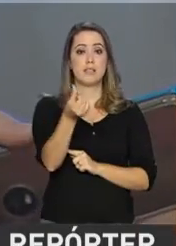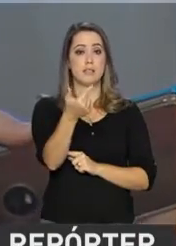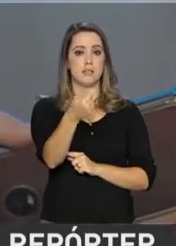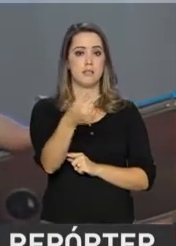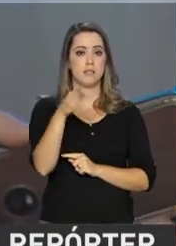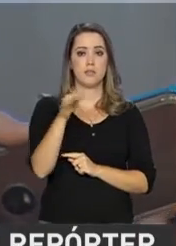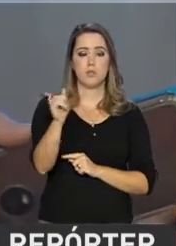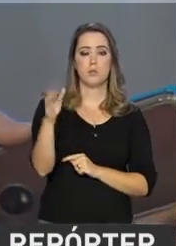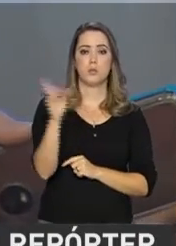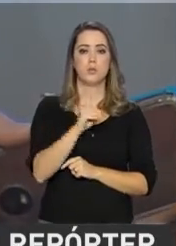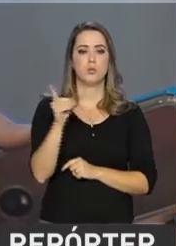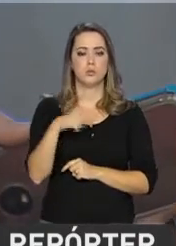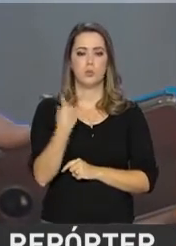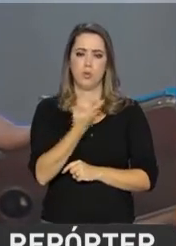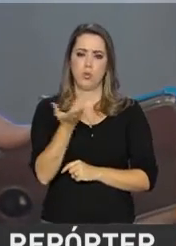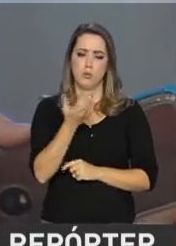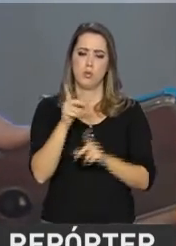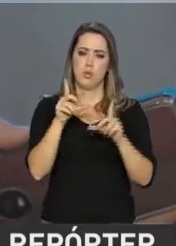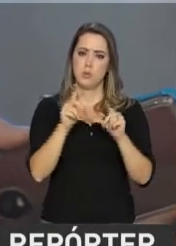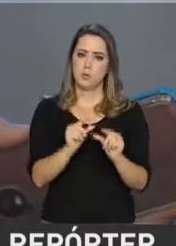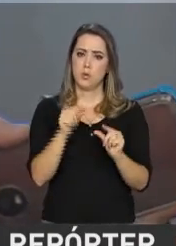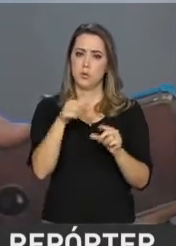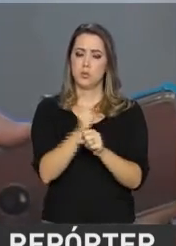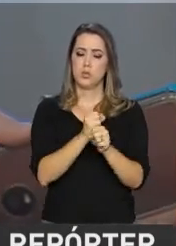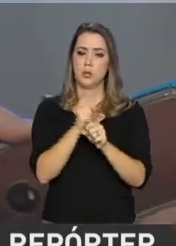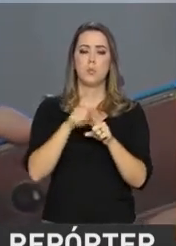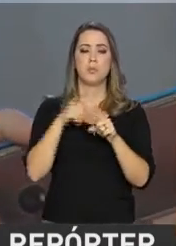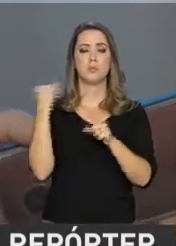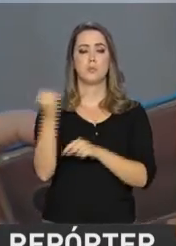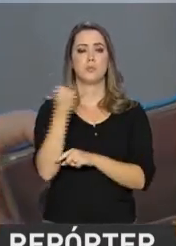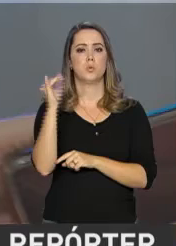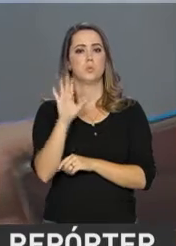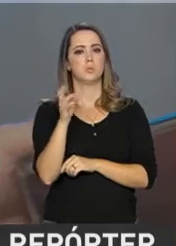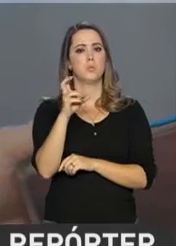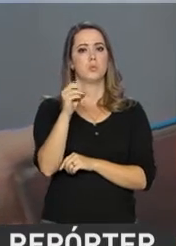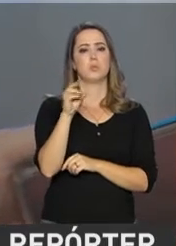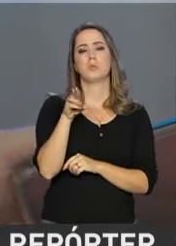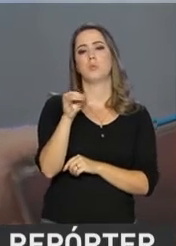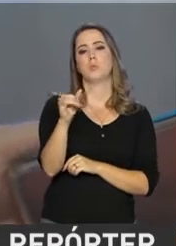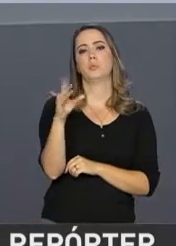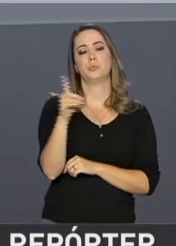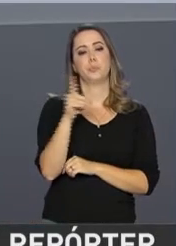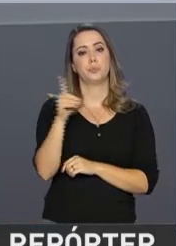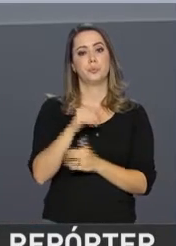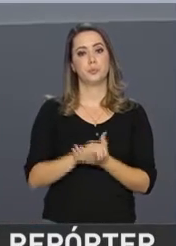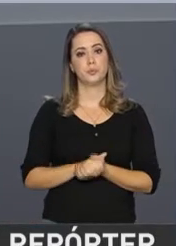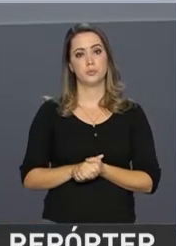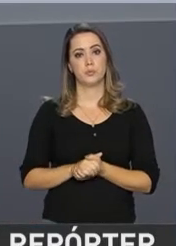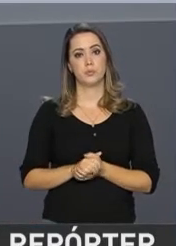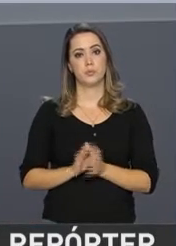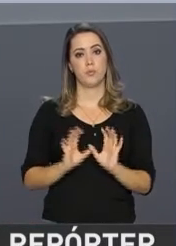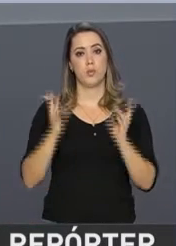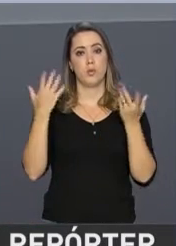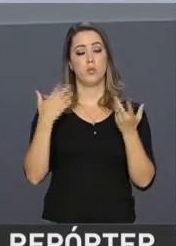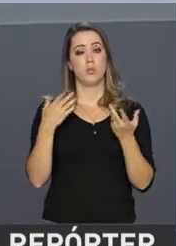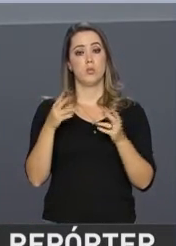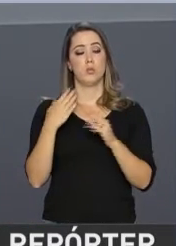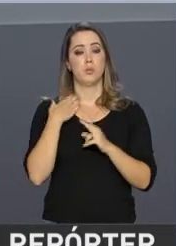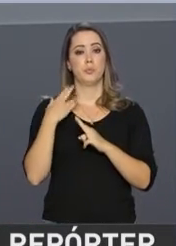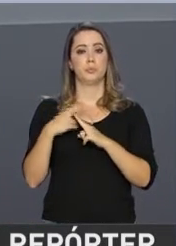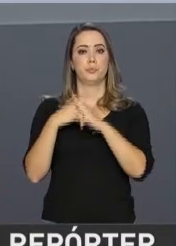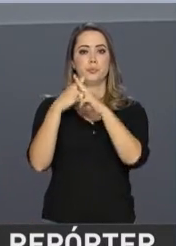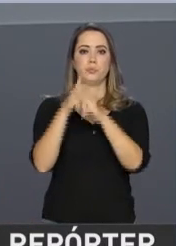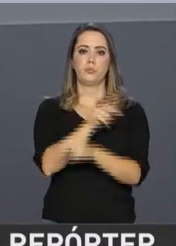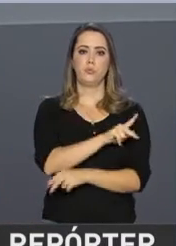esperamos é um saldo menor este ano mas ainda expressivo na casa de 50 bilhões de dólares durante um evento na caixa